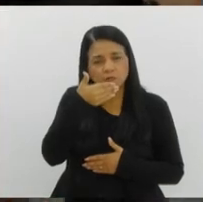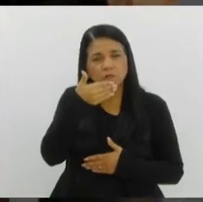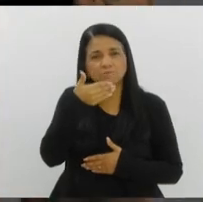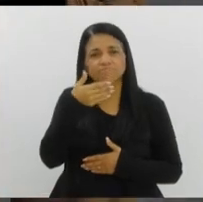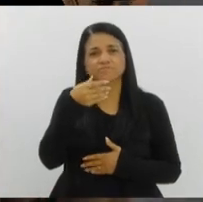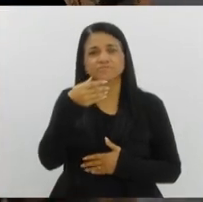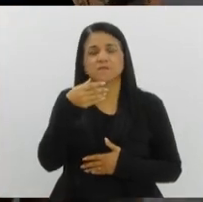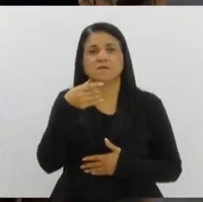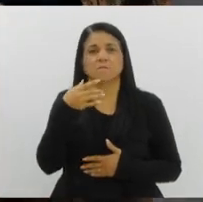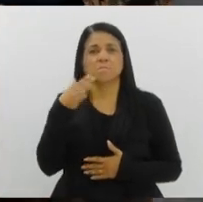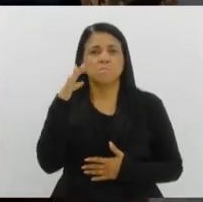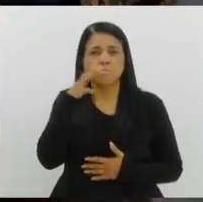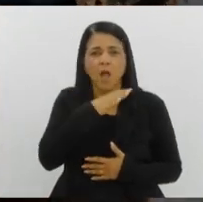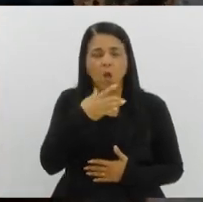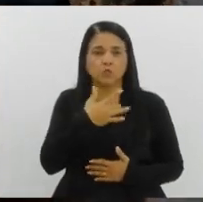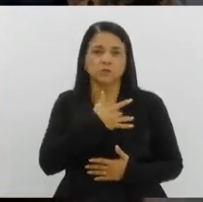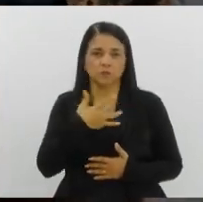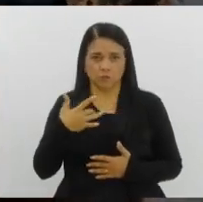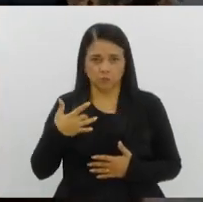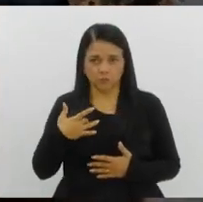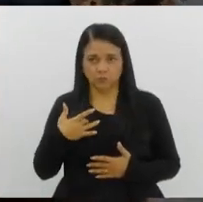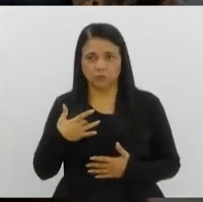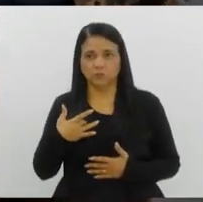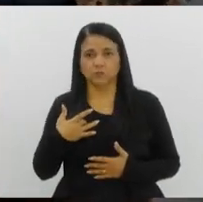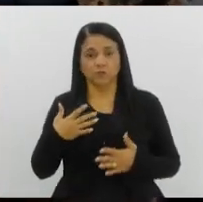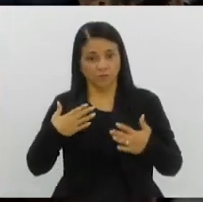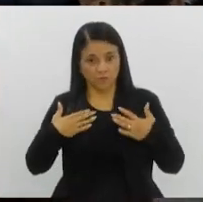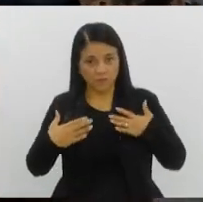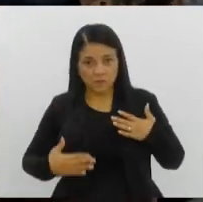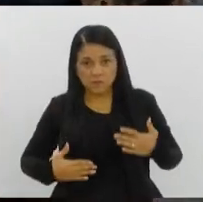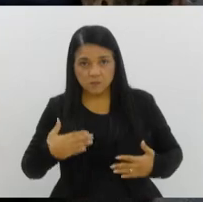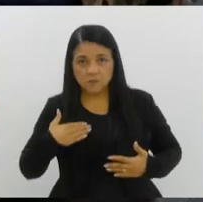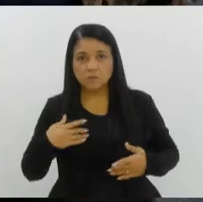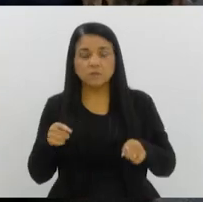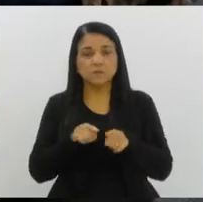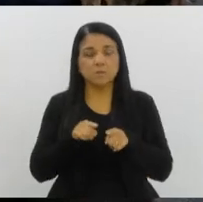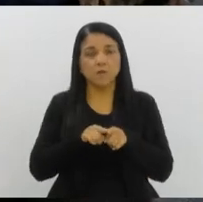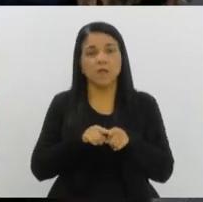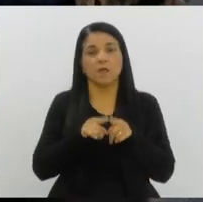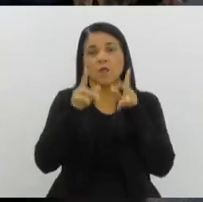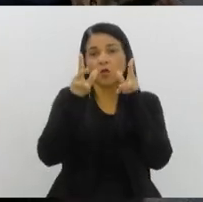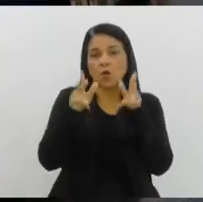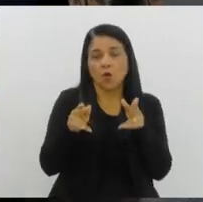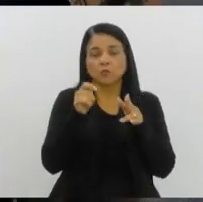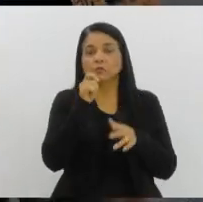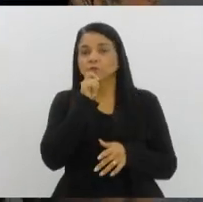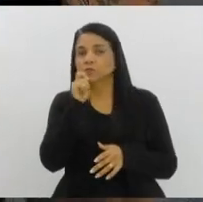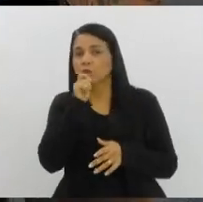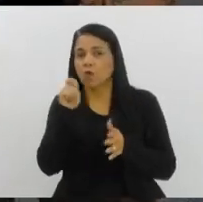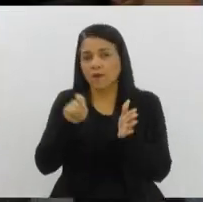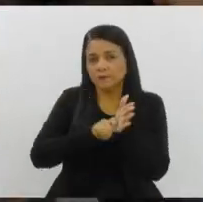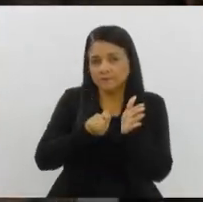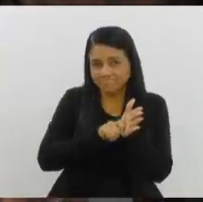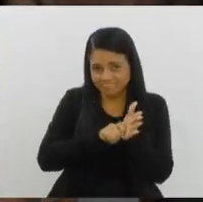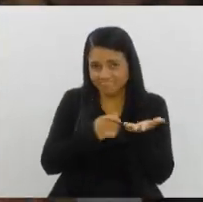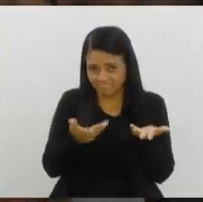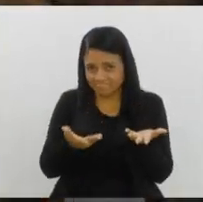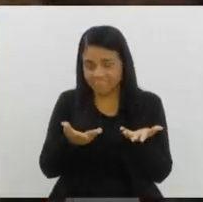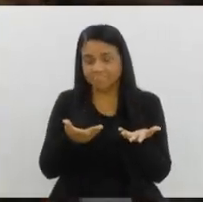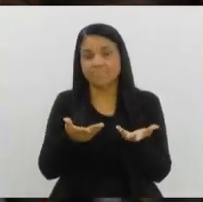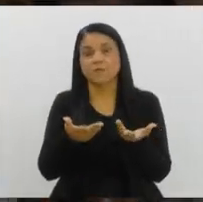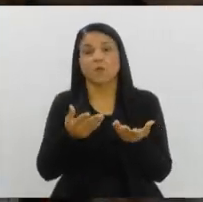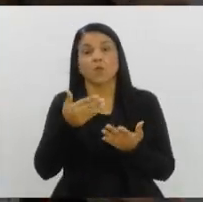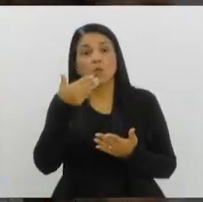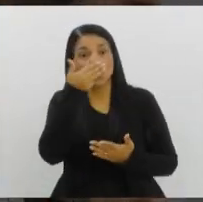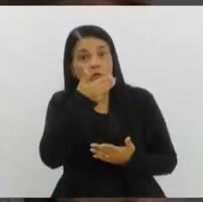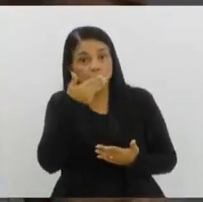para a saúde, tanto os efeitos físicos, né, como drogas que hoje são consideradas ilícitas. E hoje o